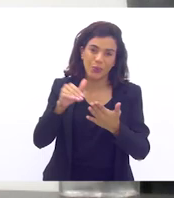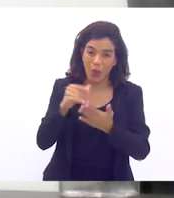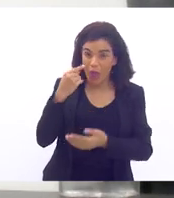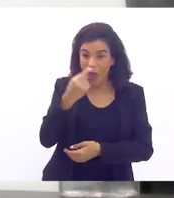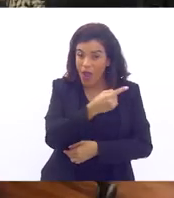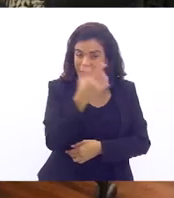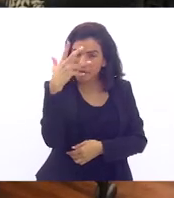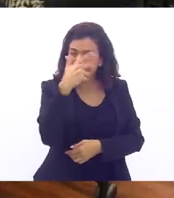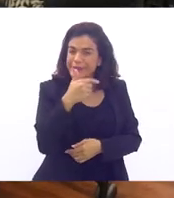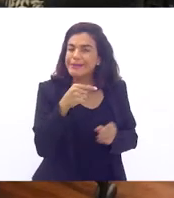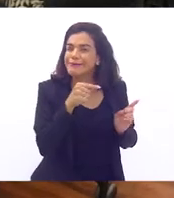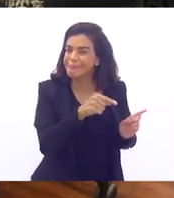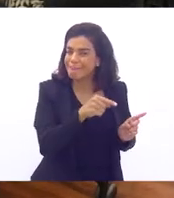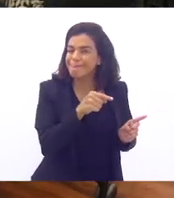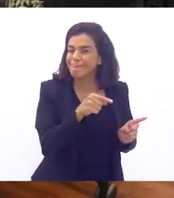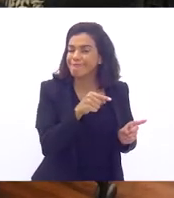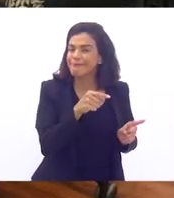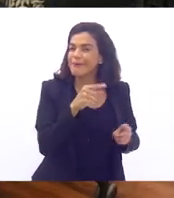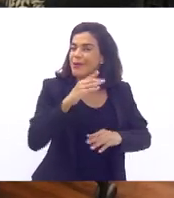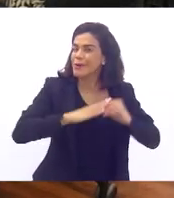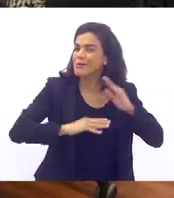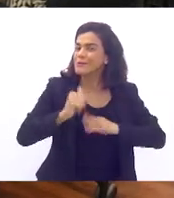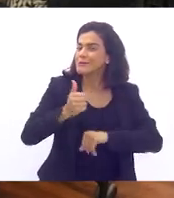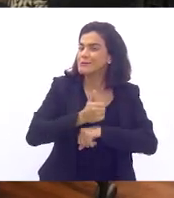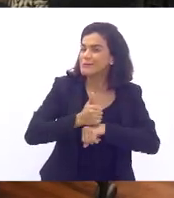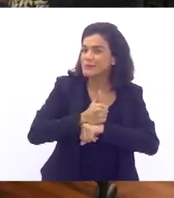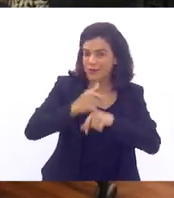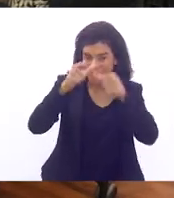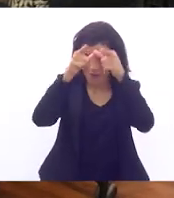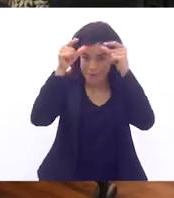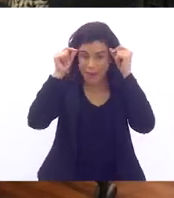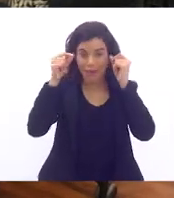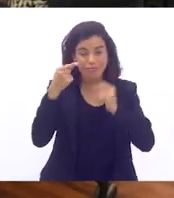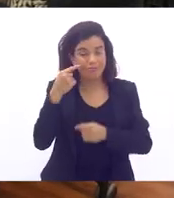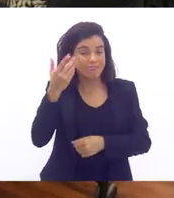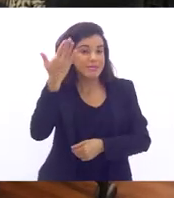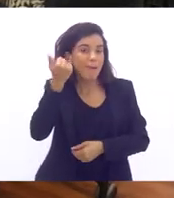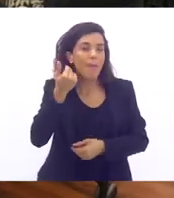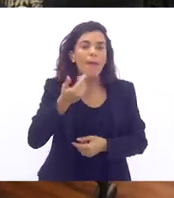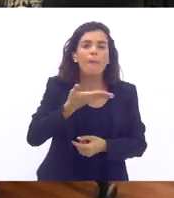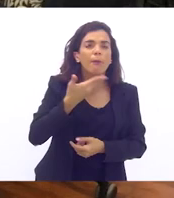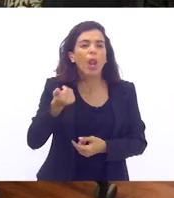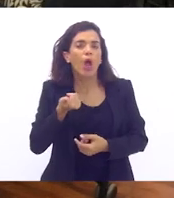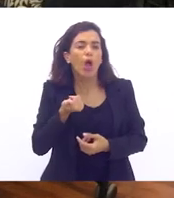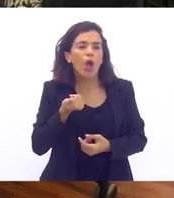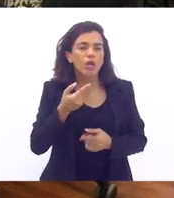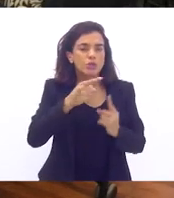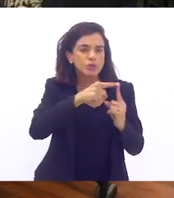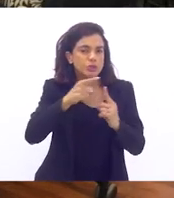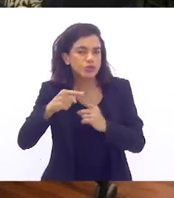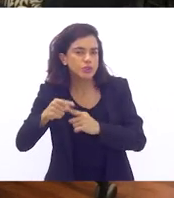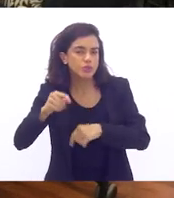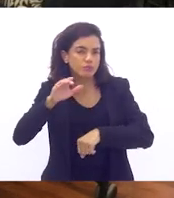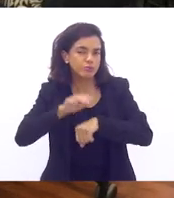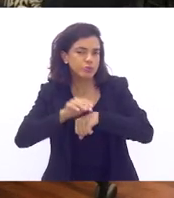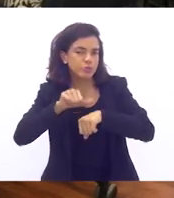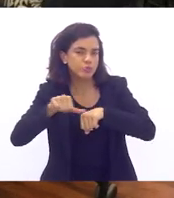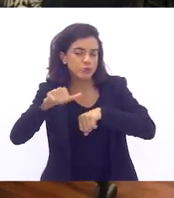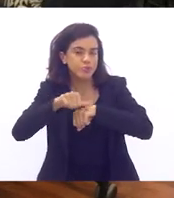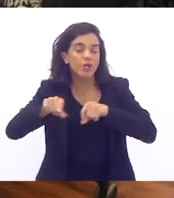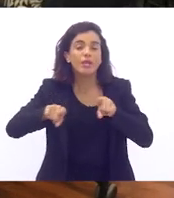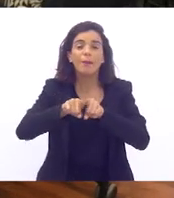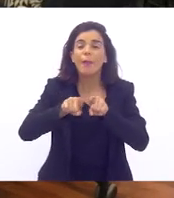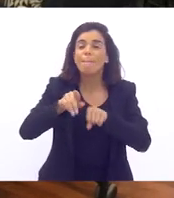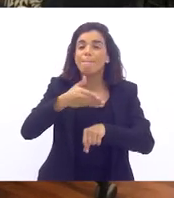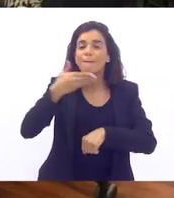que bonito os profissionais os enfermeiros vão saber qual é o melhor a melhor atadura se usar